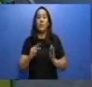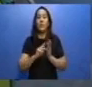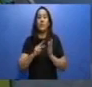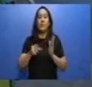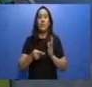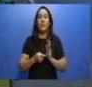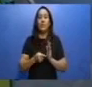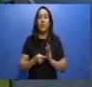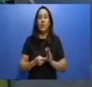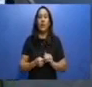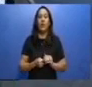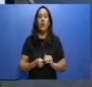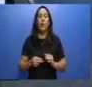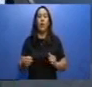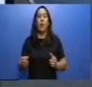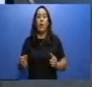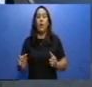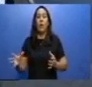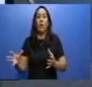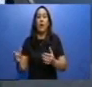representam acolhimento,